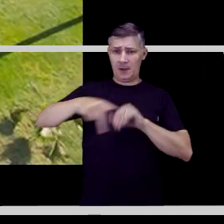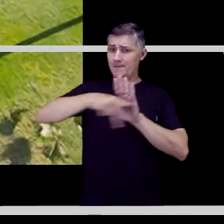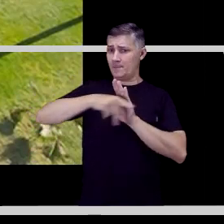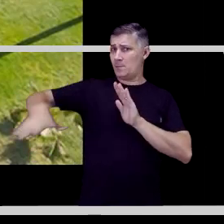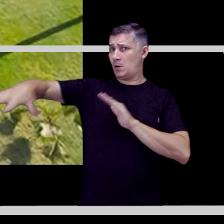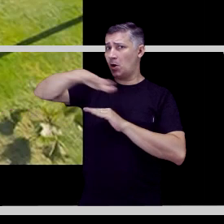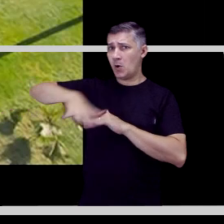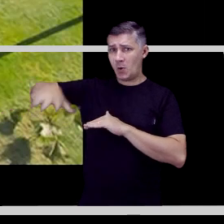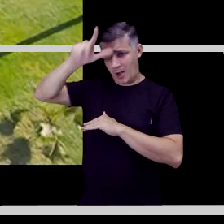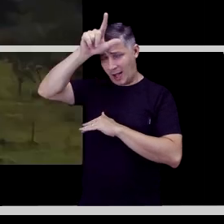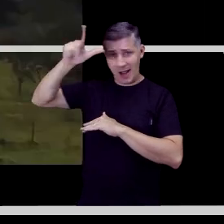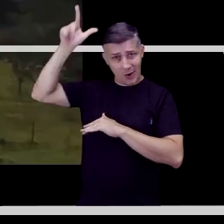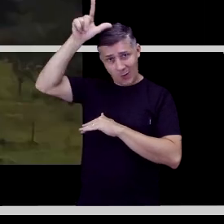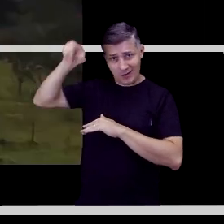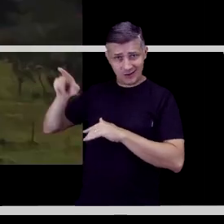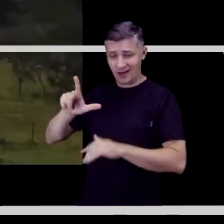pedra local de Lagoa Santa.